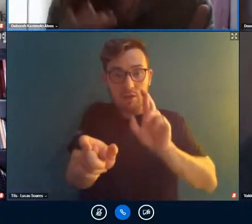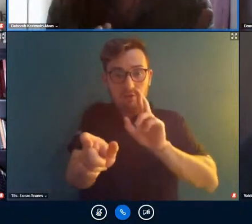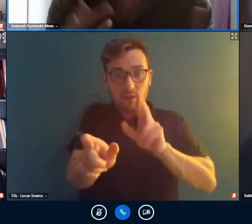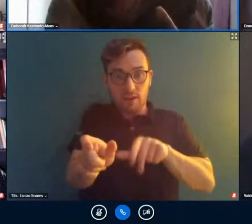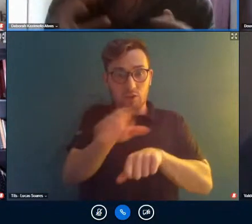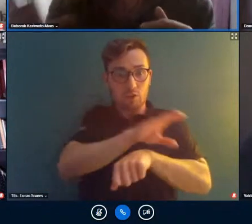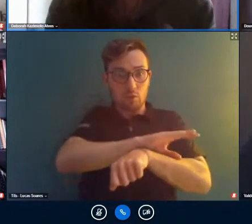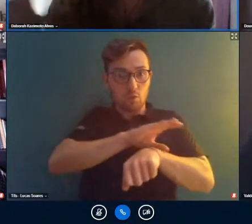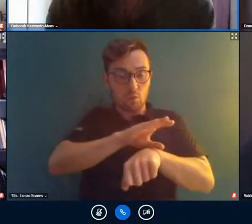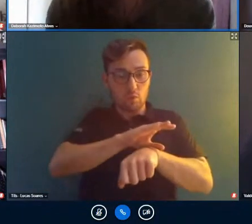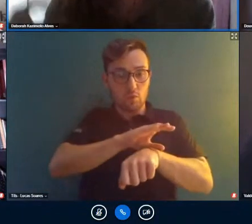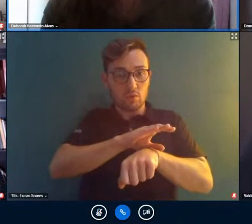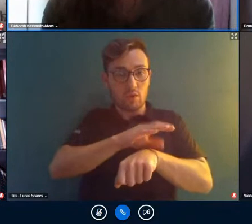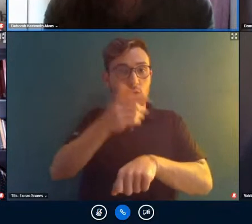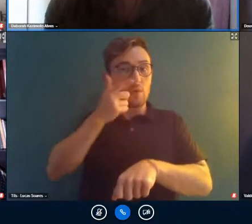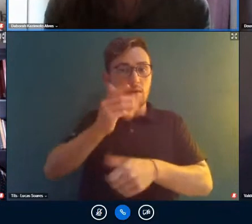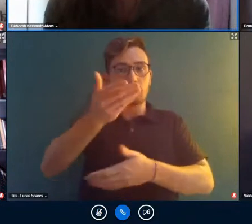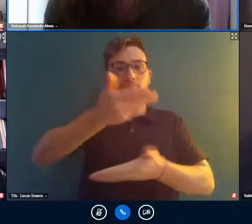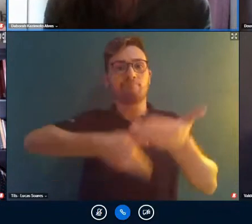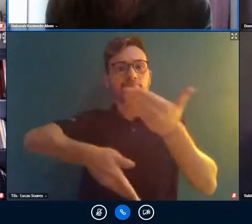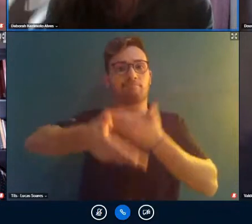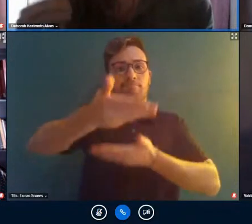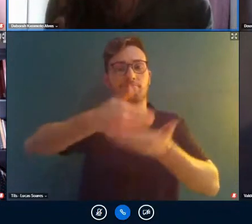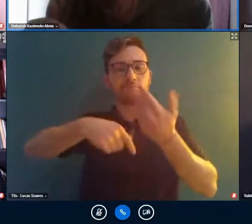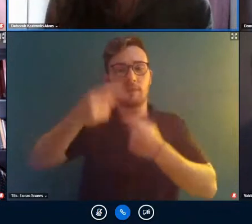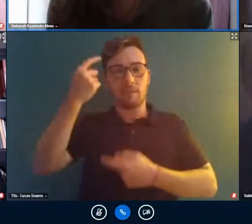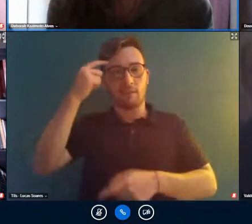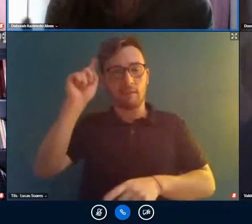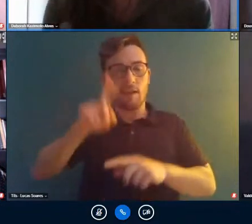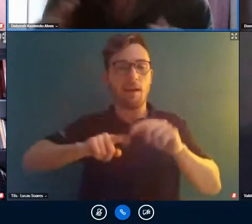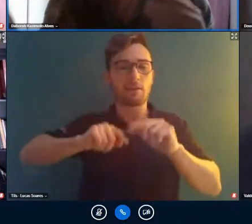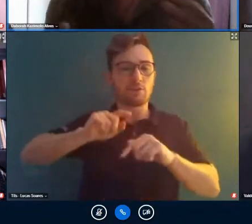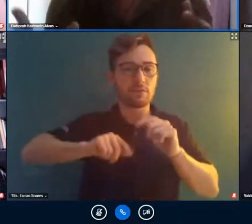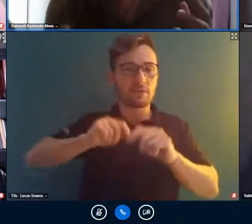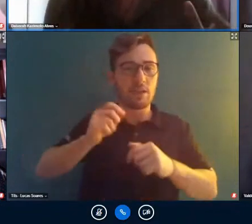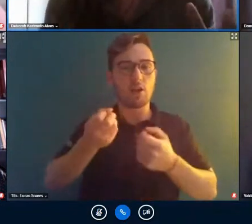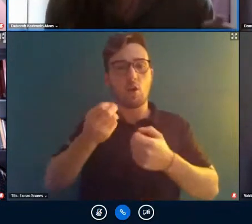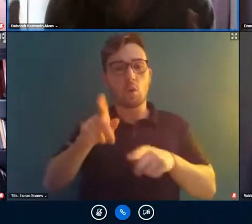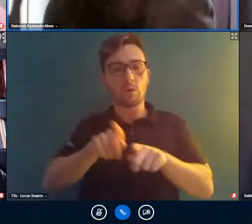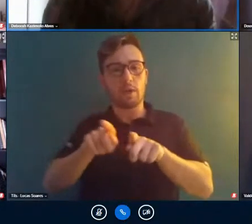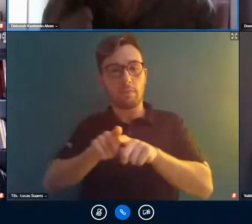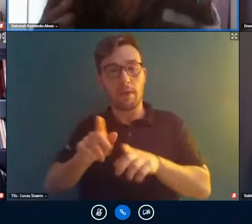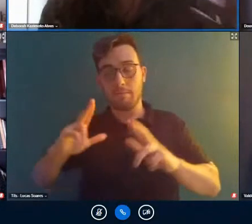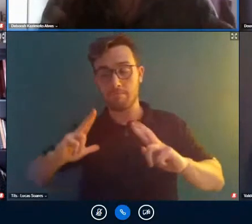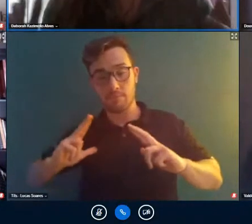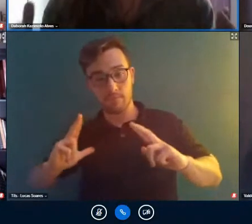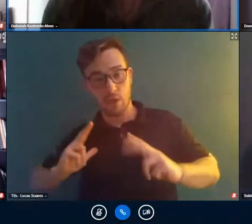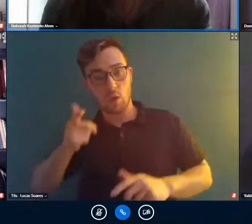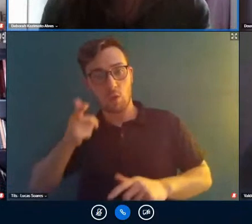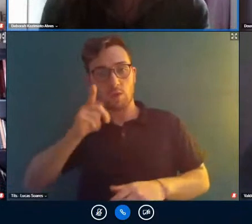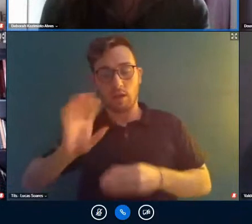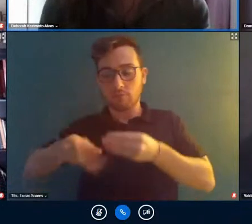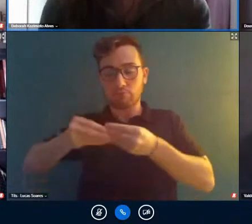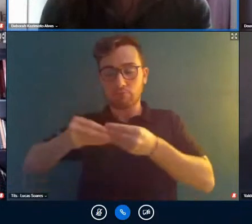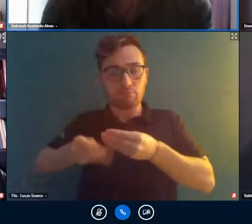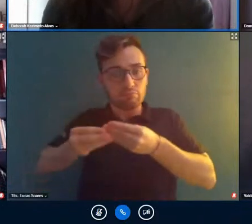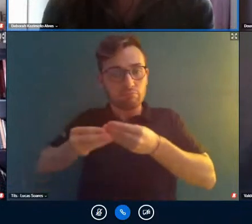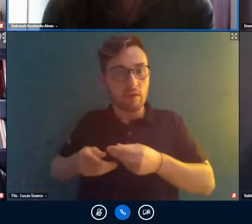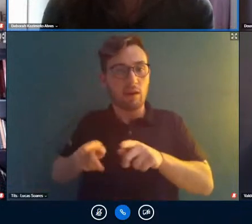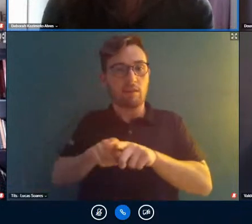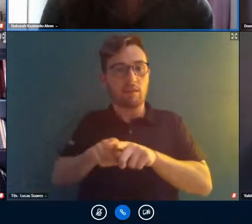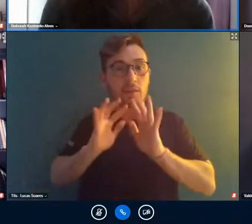gente consegue trocar ideias sobre como atividades que a gente pode fazer, ou também na minha pessoal, que a gente acaba agregando muito, porque todo mundo